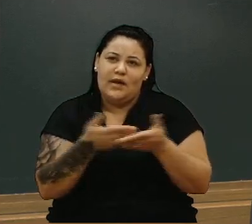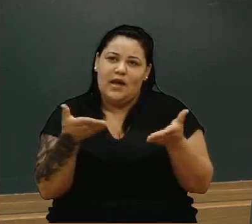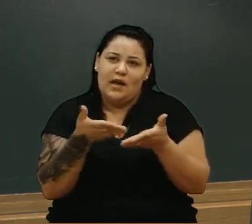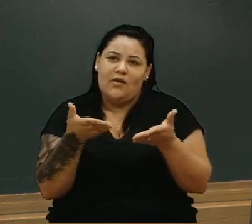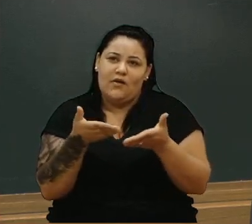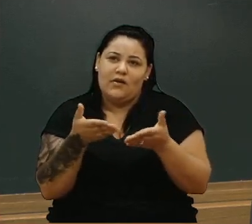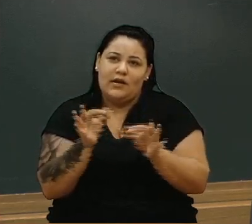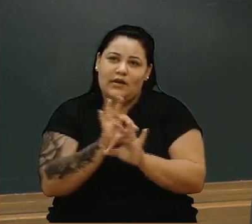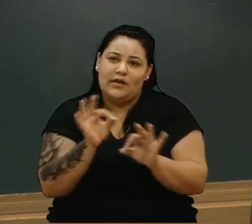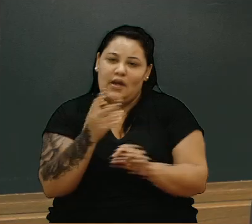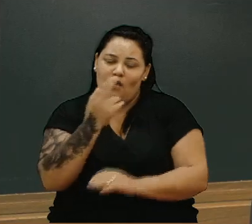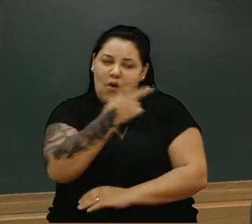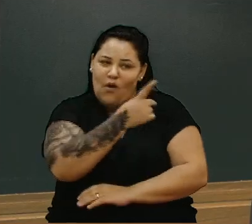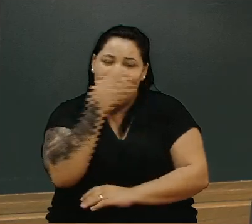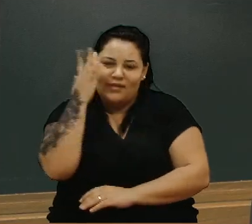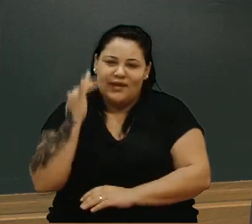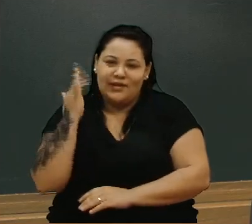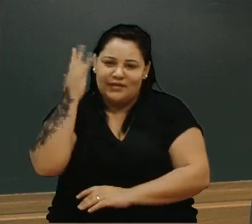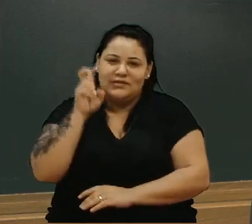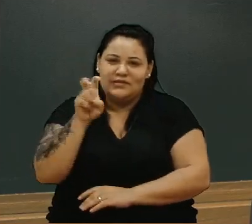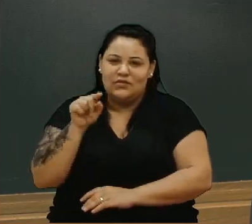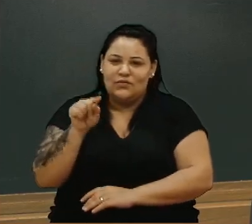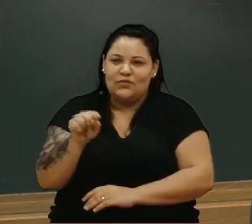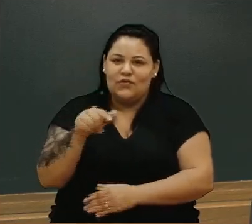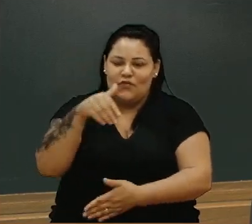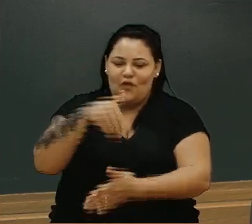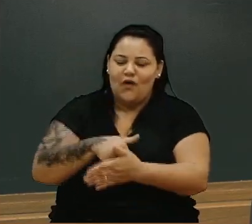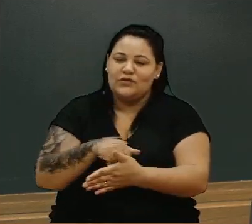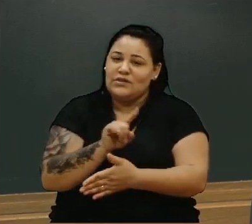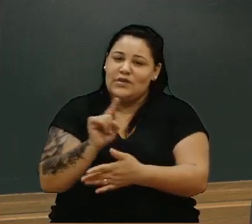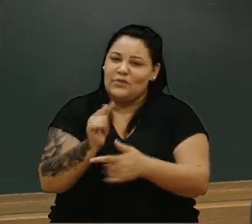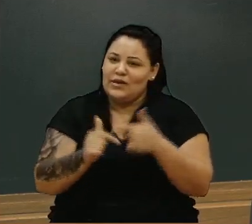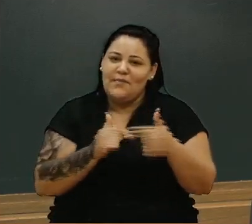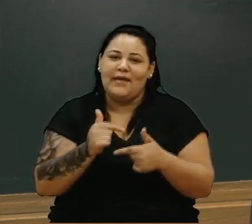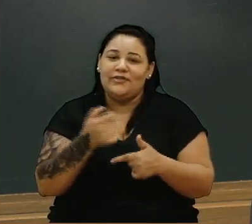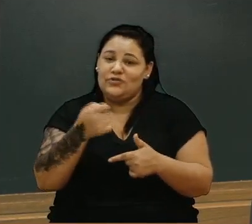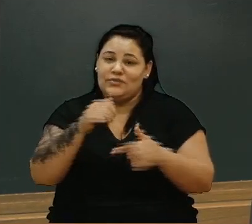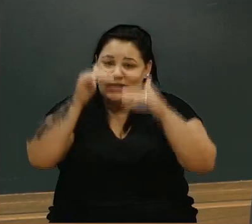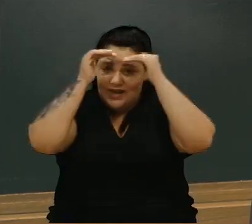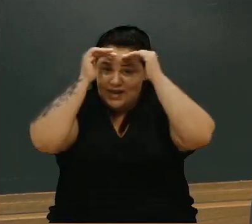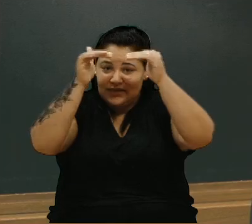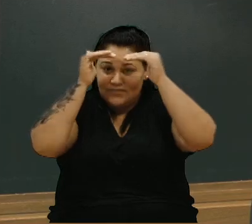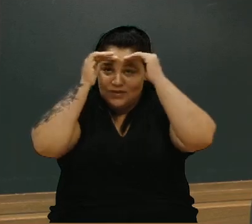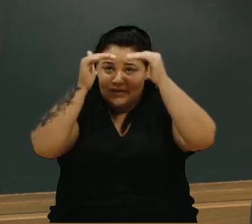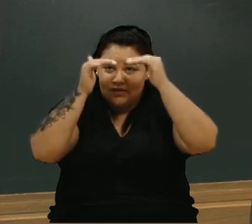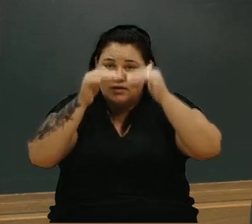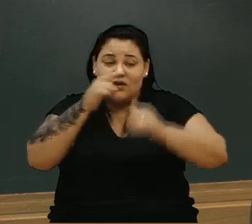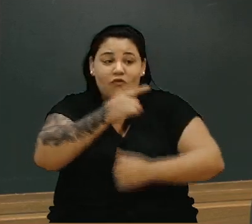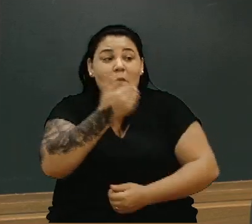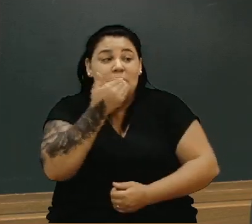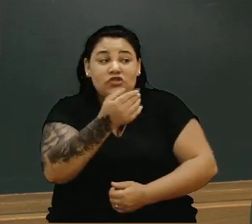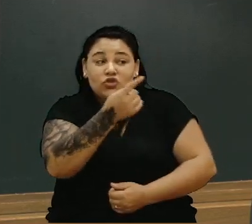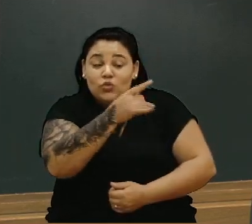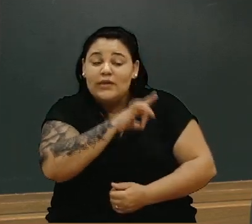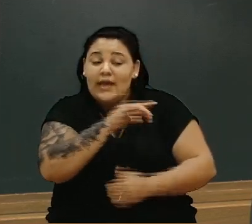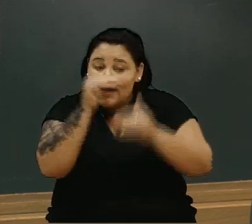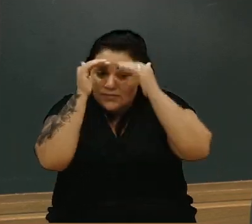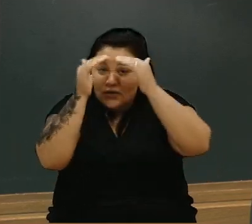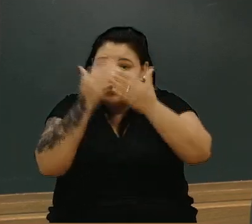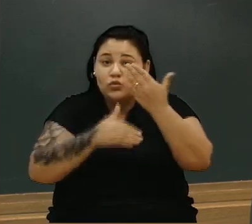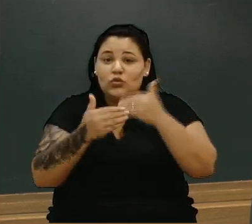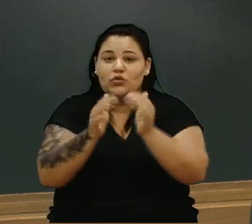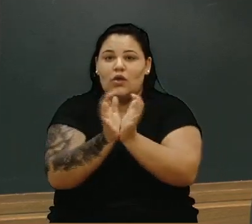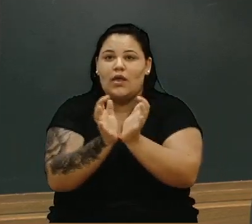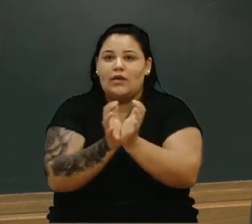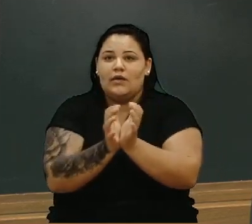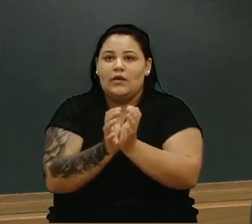trabalhar. Então, a gente tem que ter respeito um pelo outro, é uma coisa que eu tenho cobrado desde o início aqui. Eu vou exigir que o senhor tenha respeito com os demais colegas. Tenho certeza que o senhor não falou